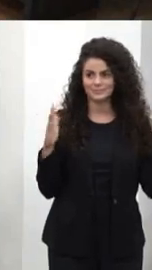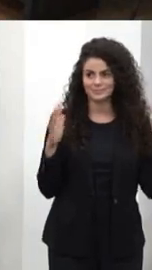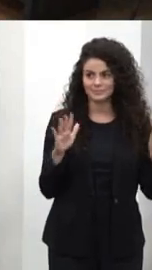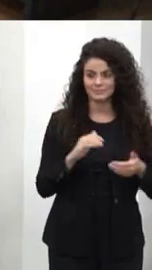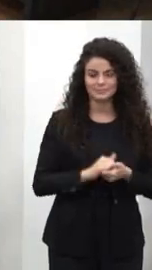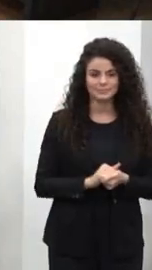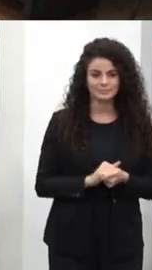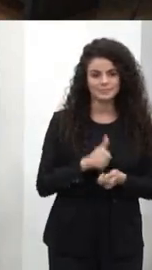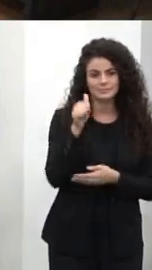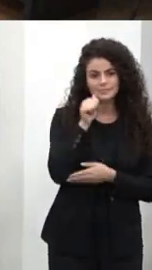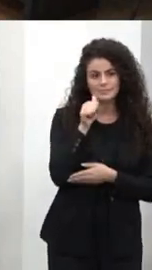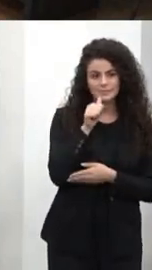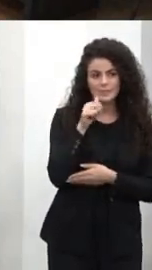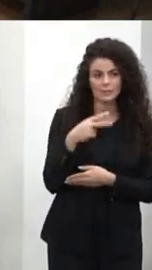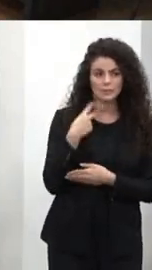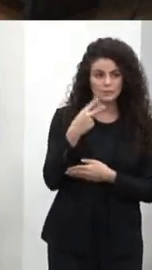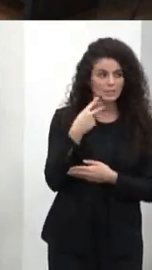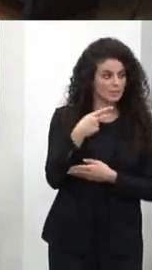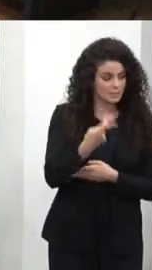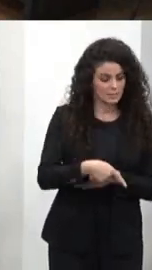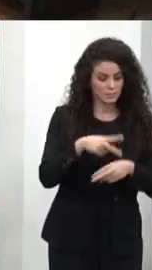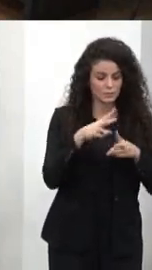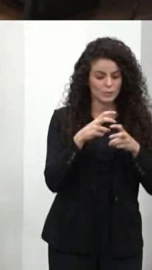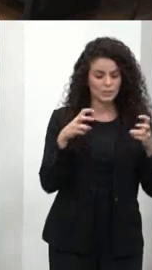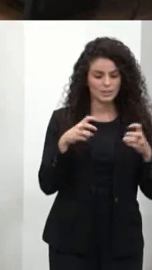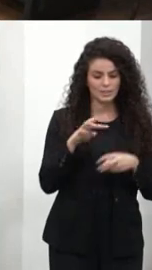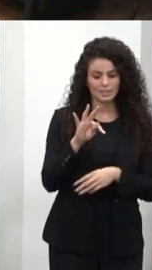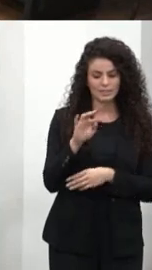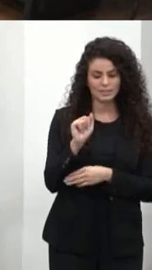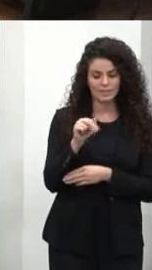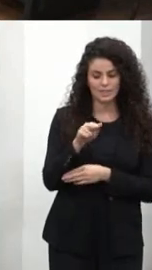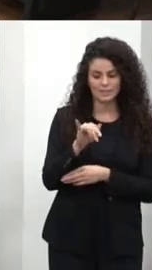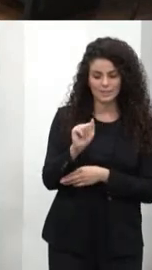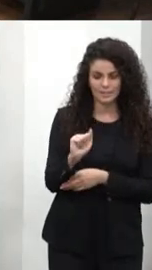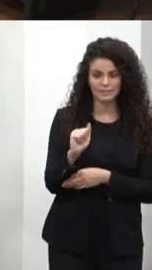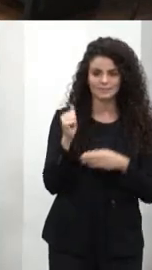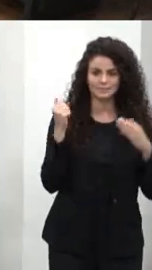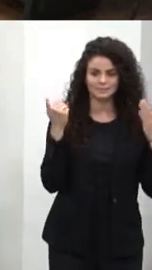senhora vereadora do município de Florianópolis Tânia Ramos